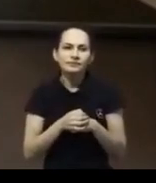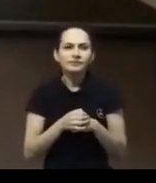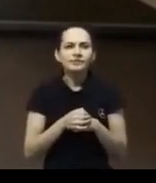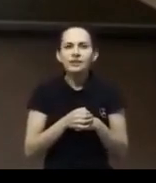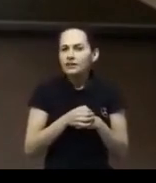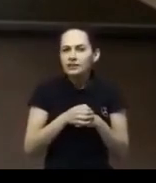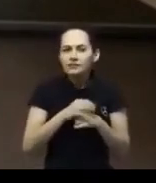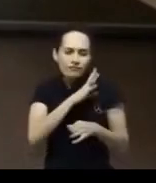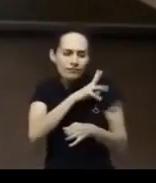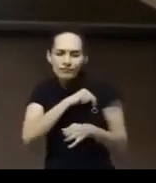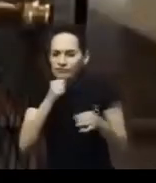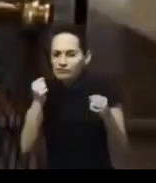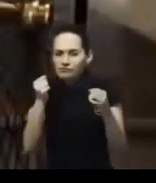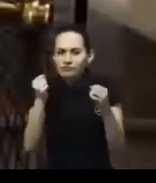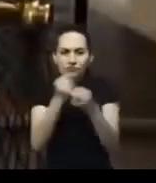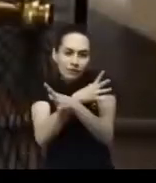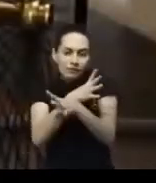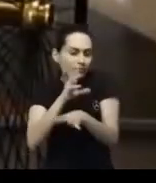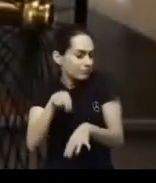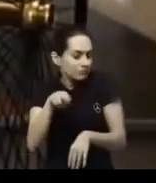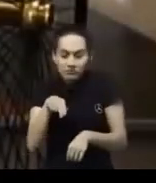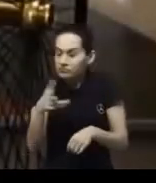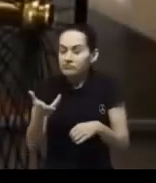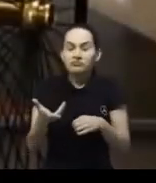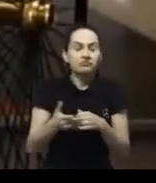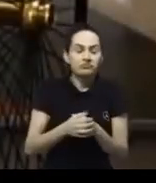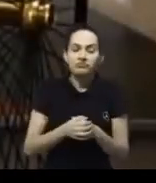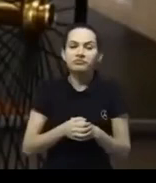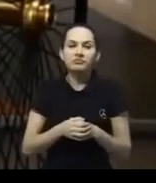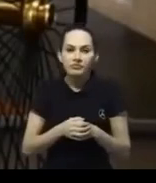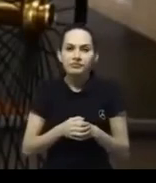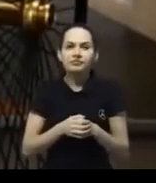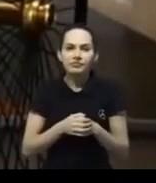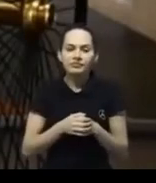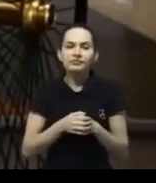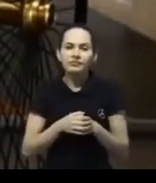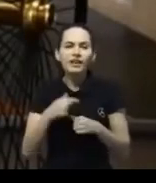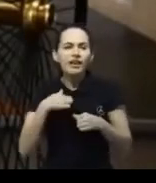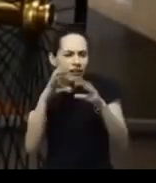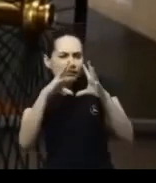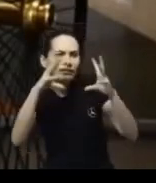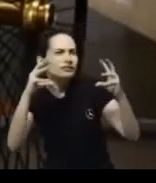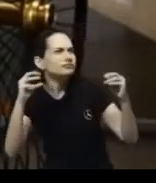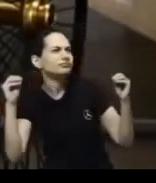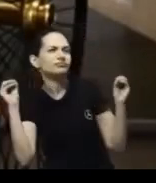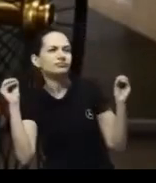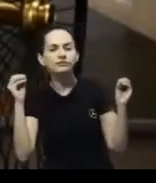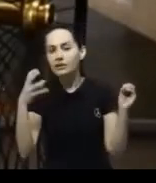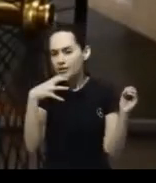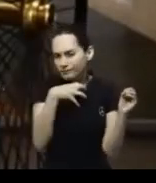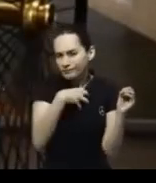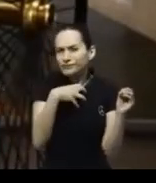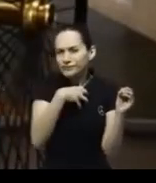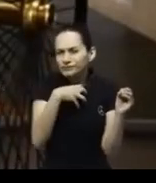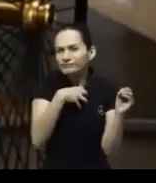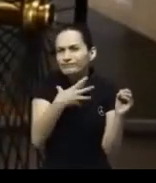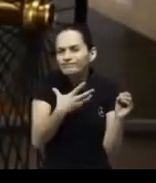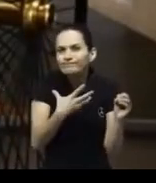nunca mais consegui perder. Então, eu num balanço geral, eu me sinto